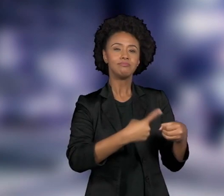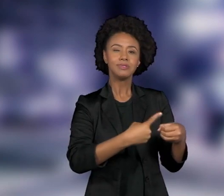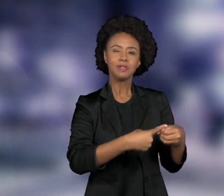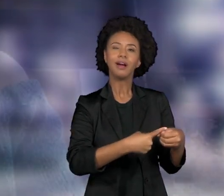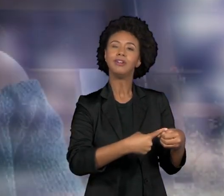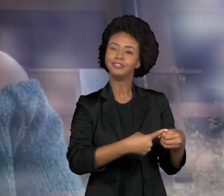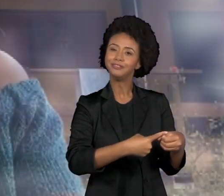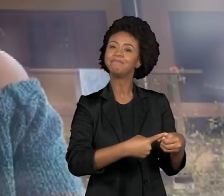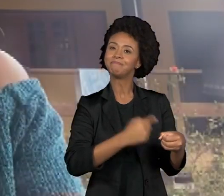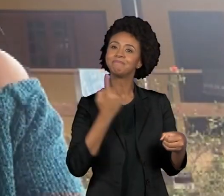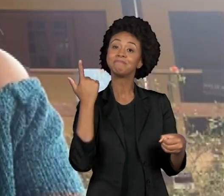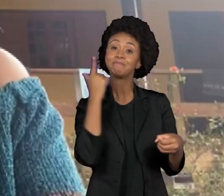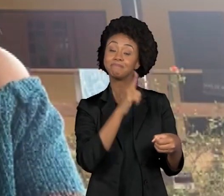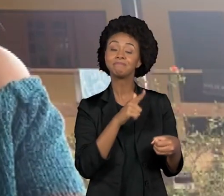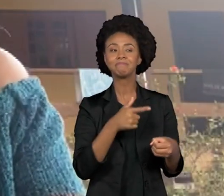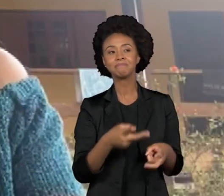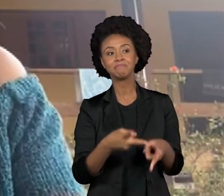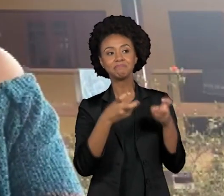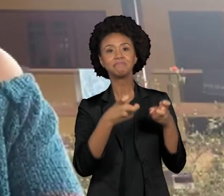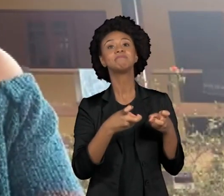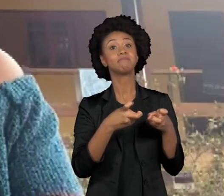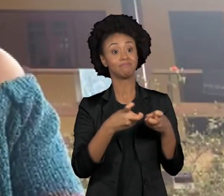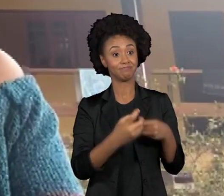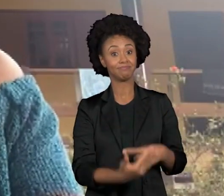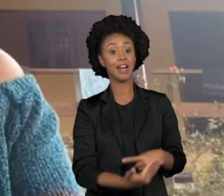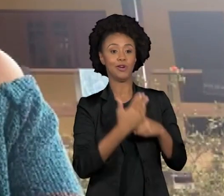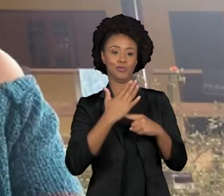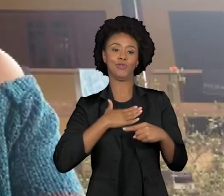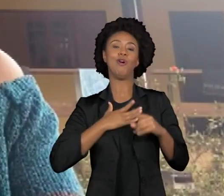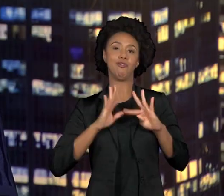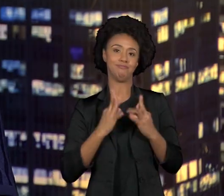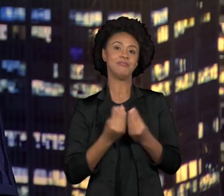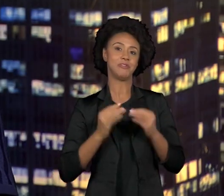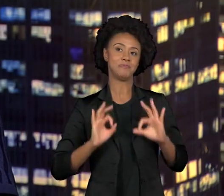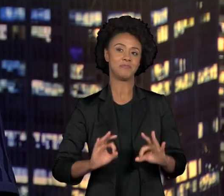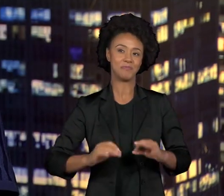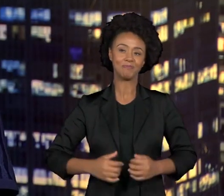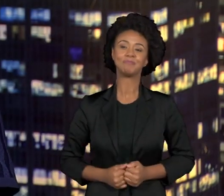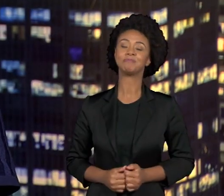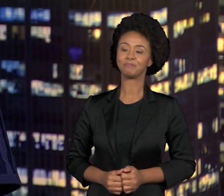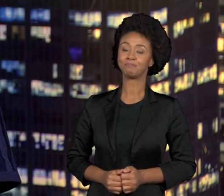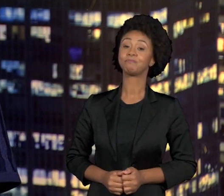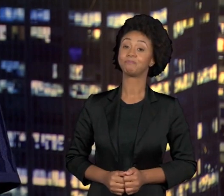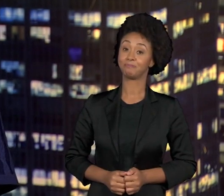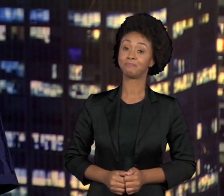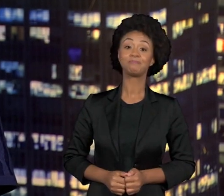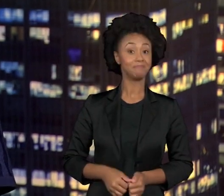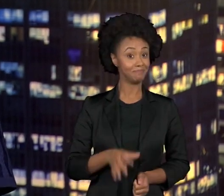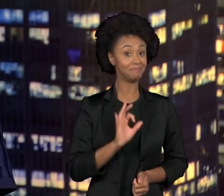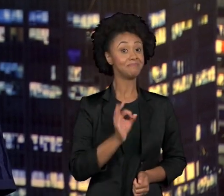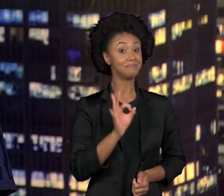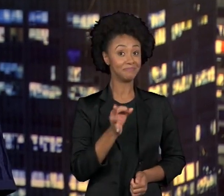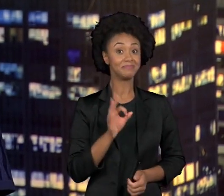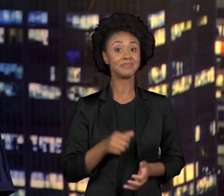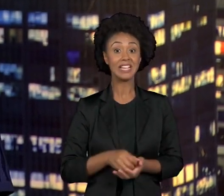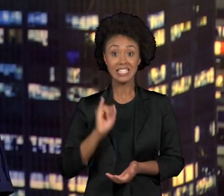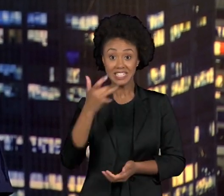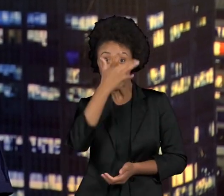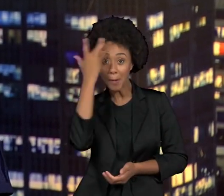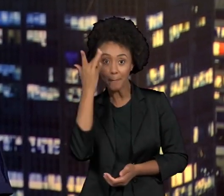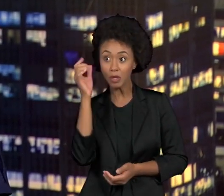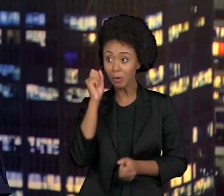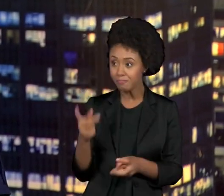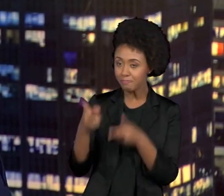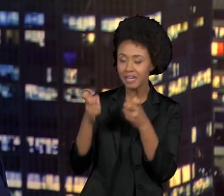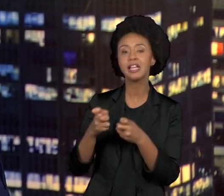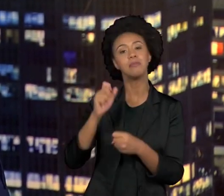interior. E ver o quanto isso foi benéfico para minha família. Pois é, né? E a gente, esperto é quem percebe isso, não é,